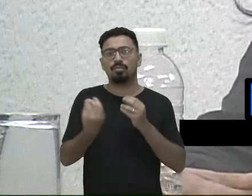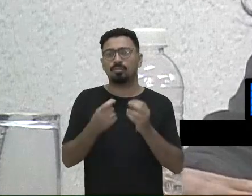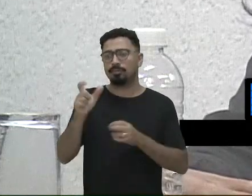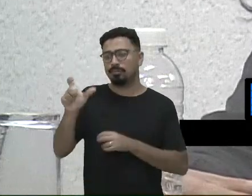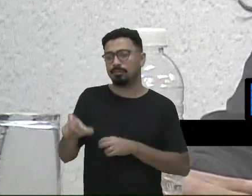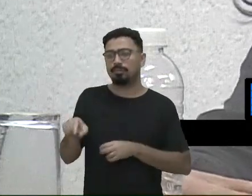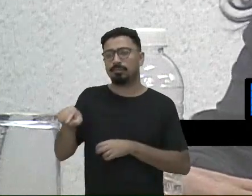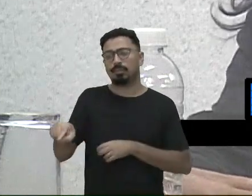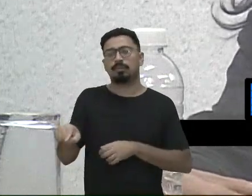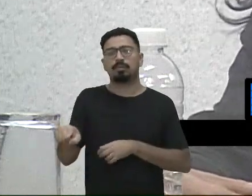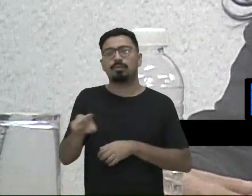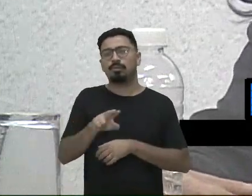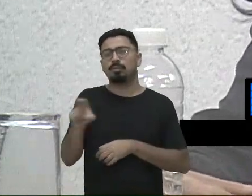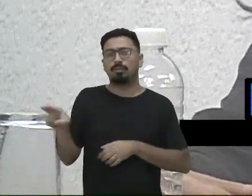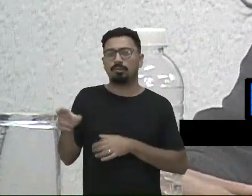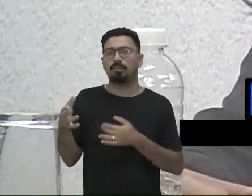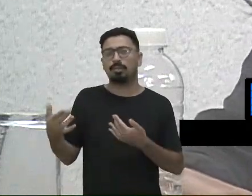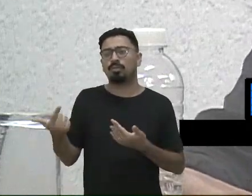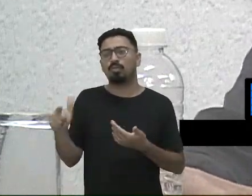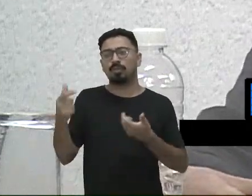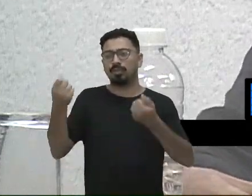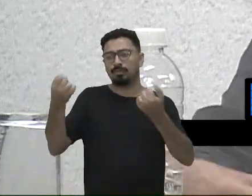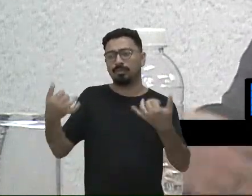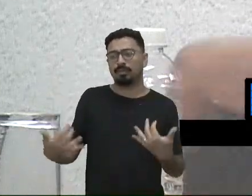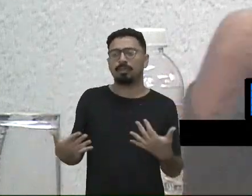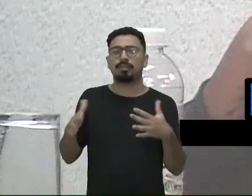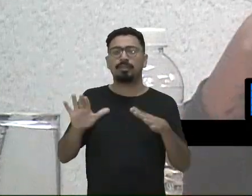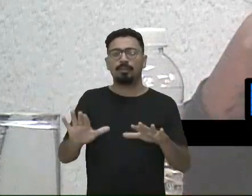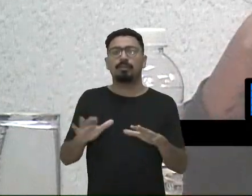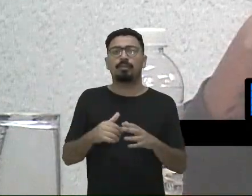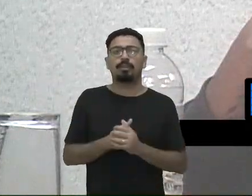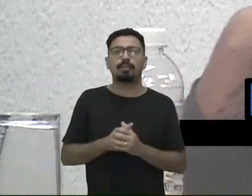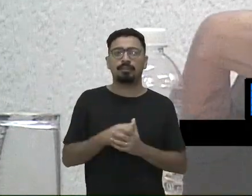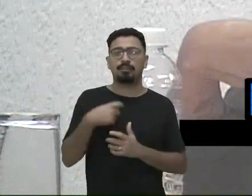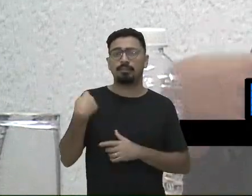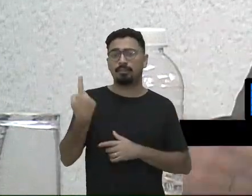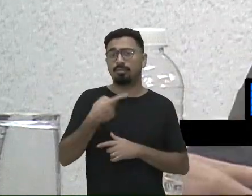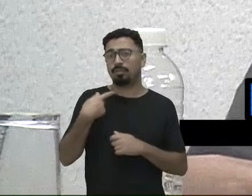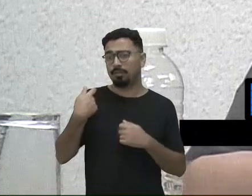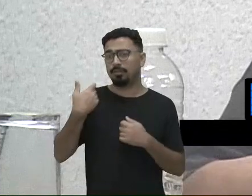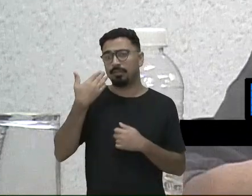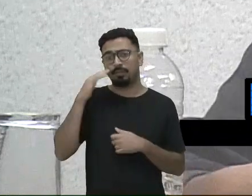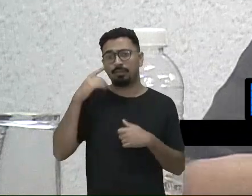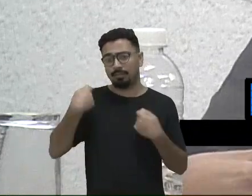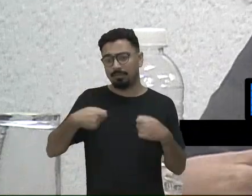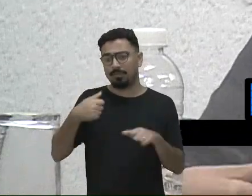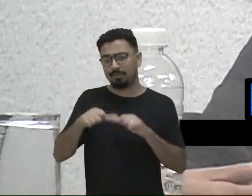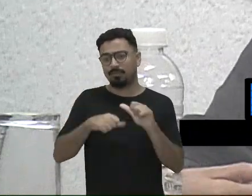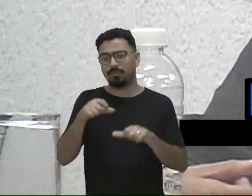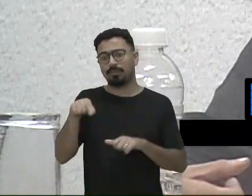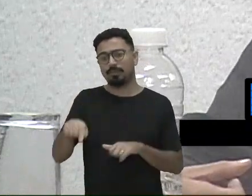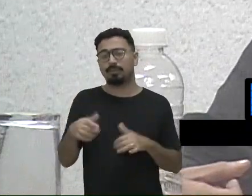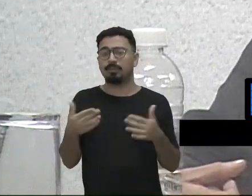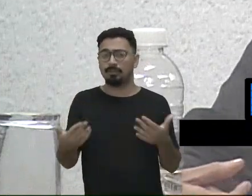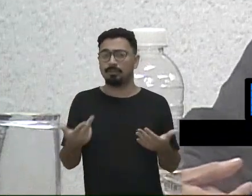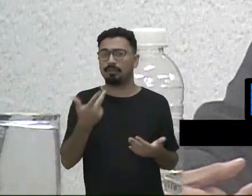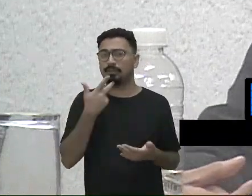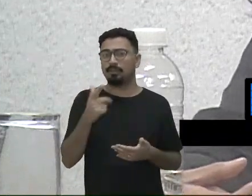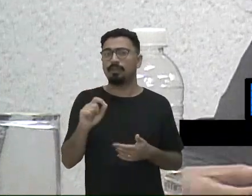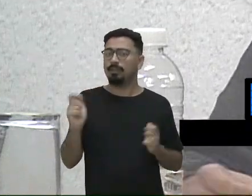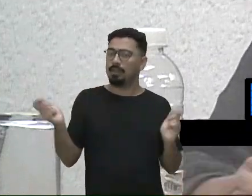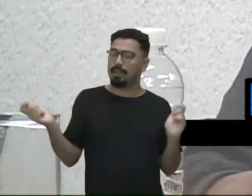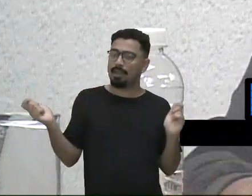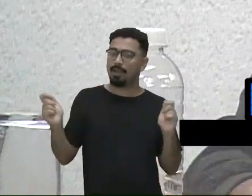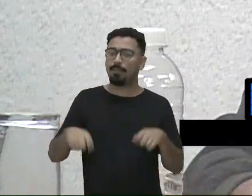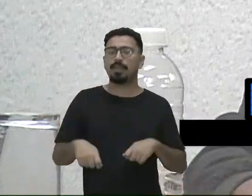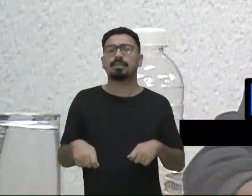Então isso não pode servir como justificativa, mas é algo que precisa ser revisto. E aí eu quero falar também sobre a